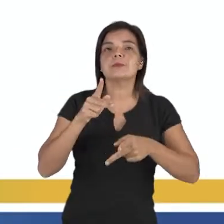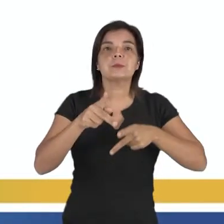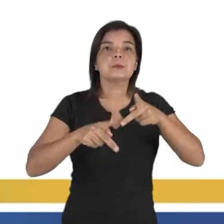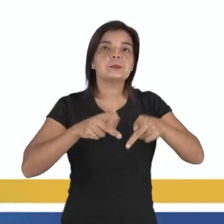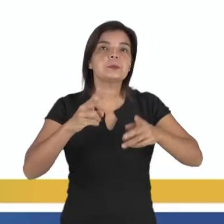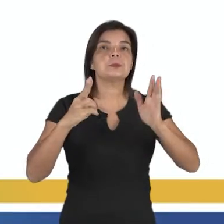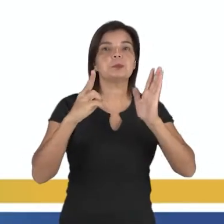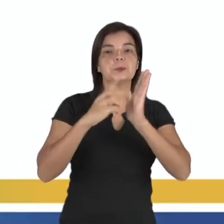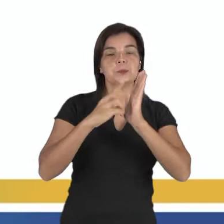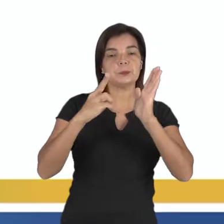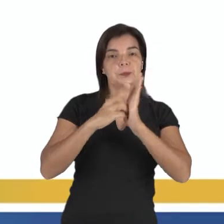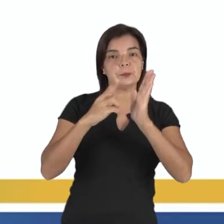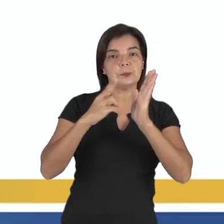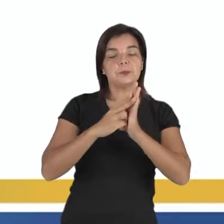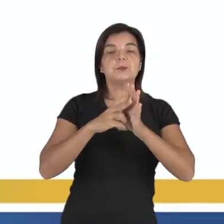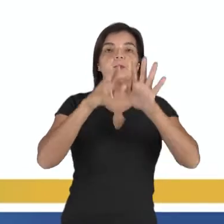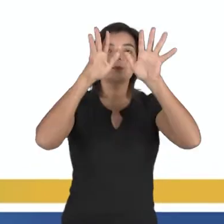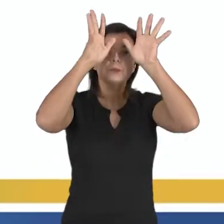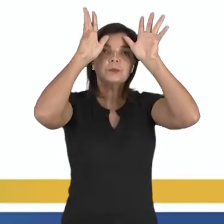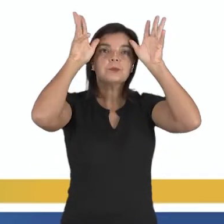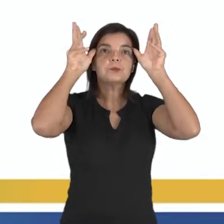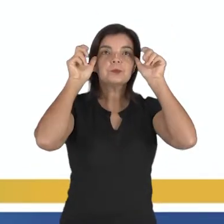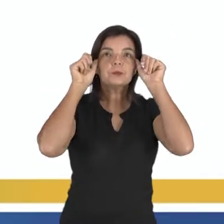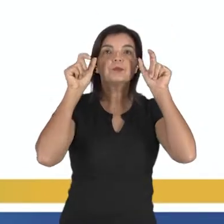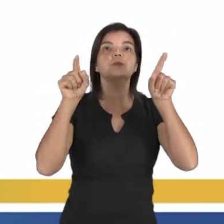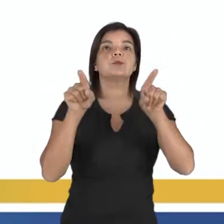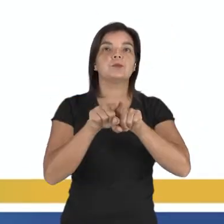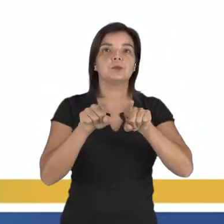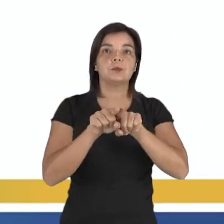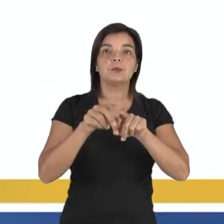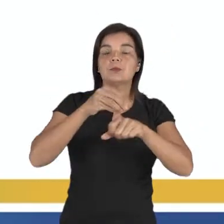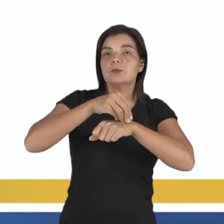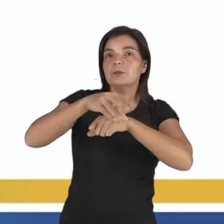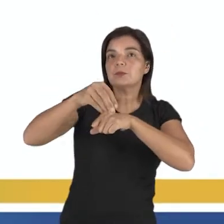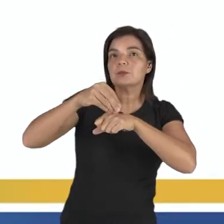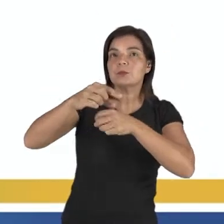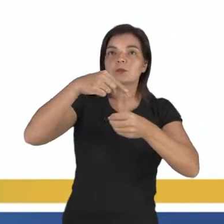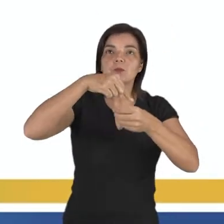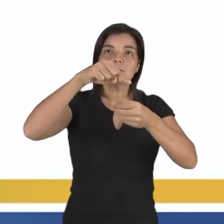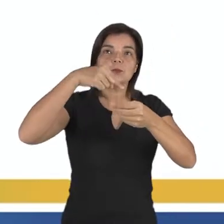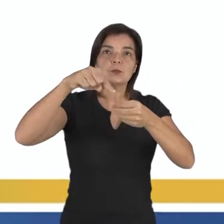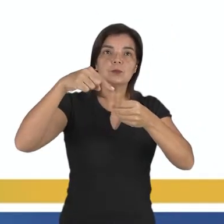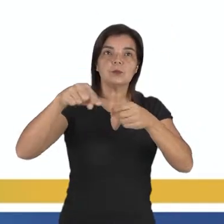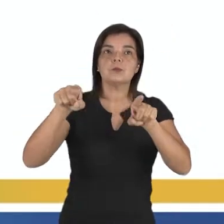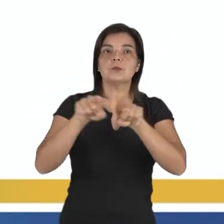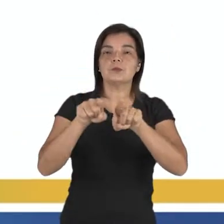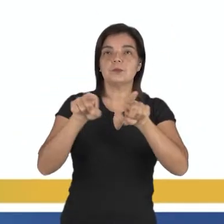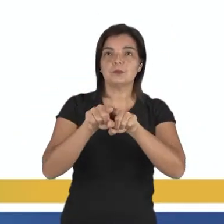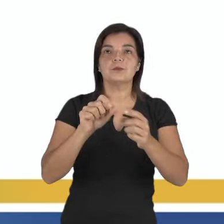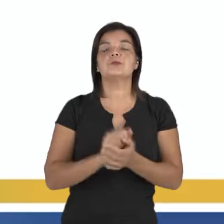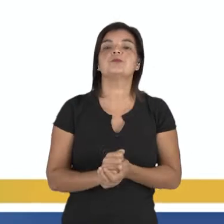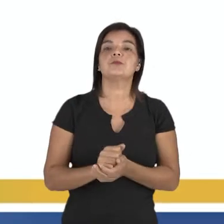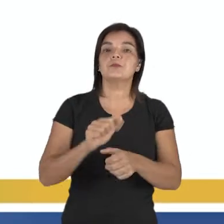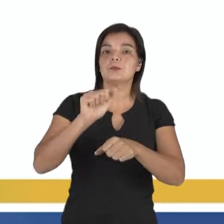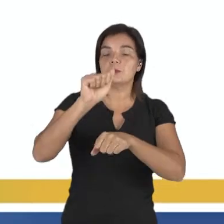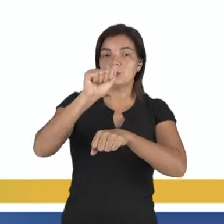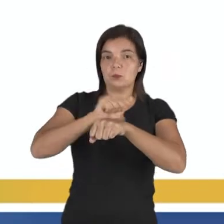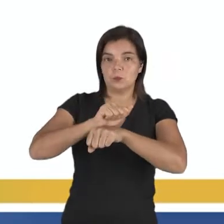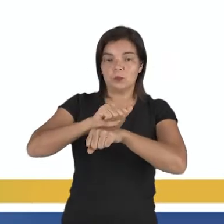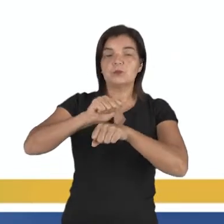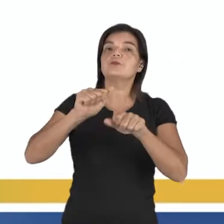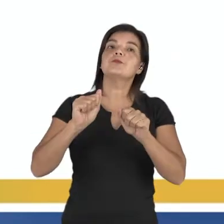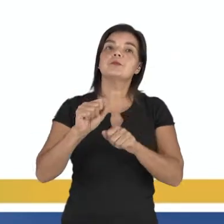A diversidade étnica dos povos indígenas do Acre está distribuída entre os municípios de Assis